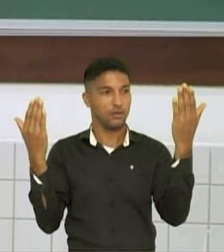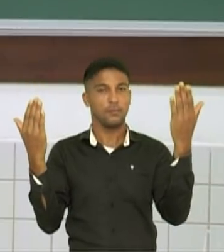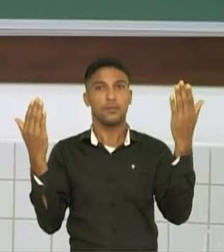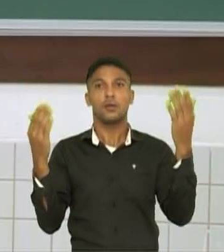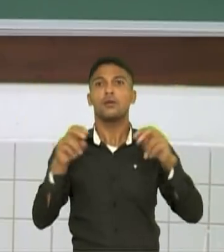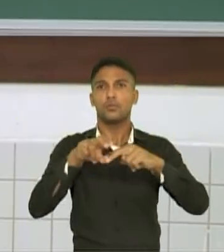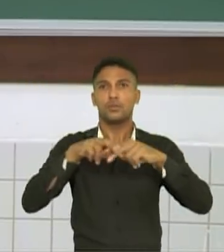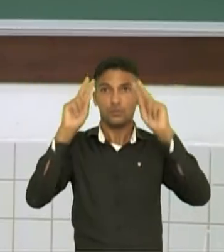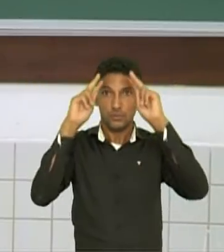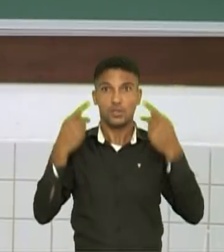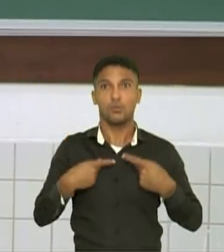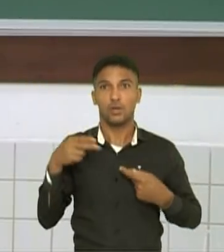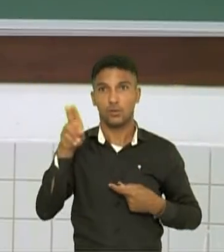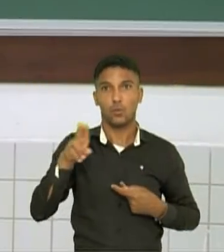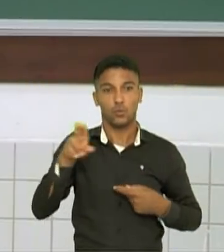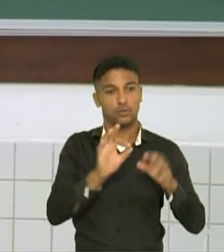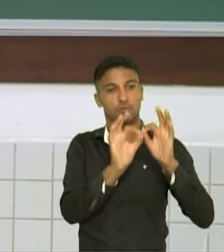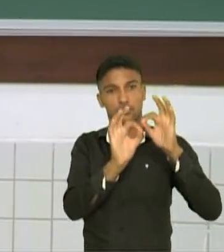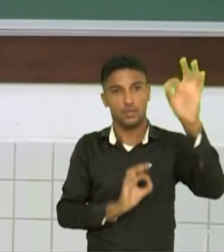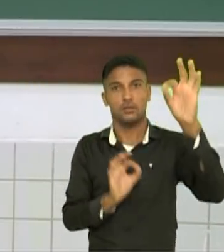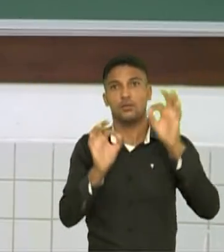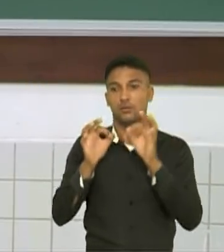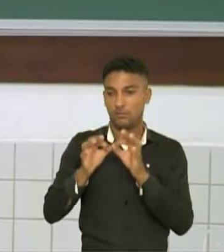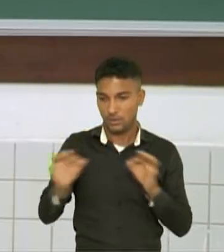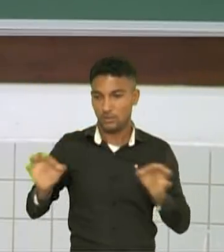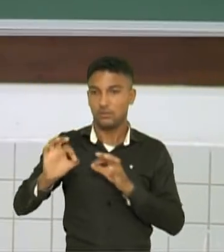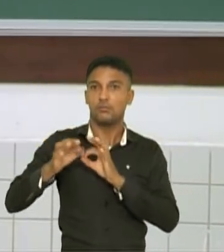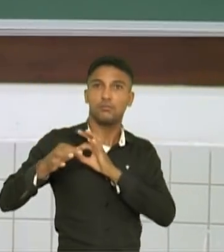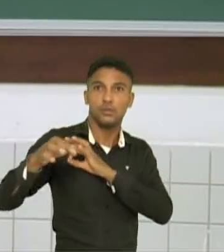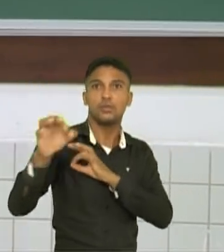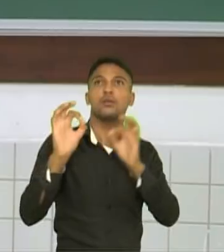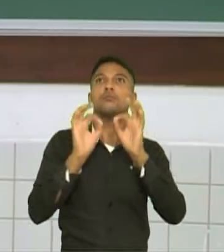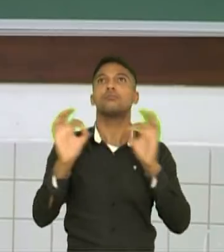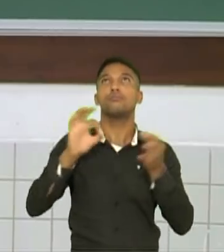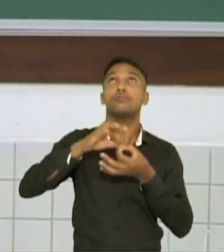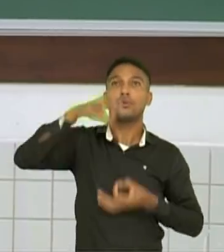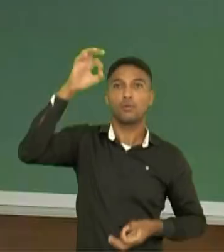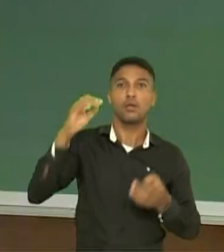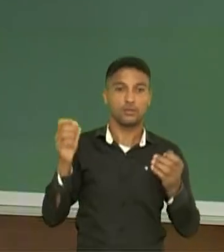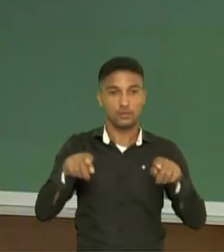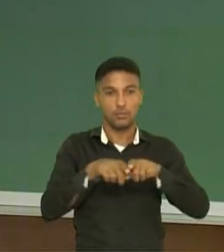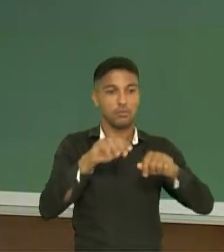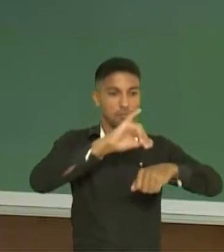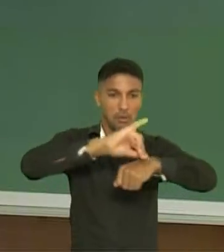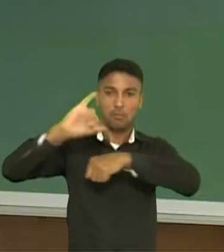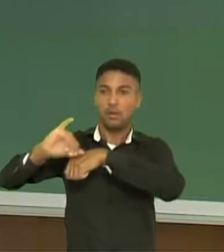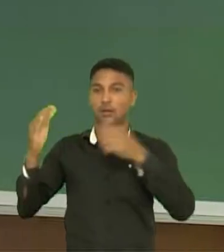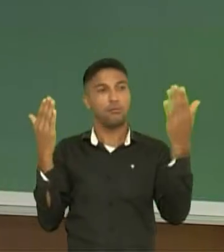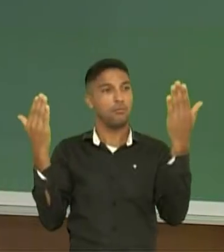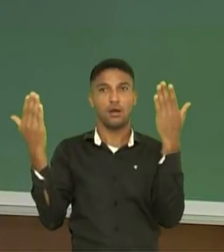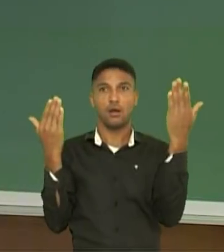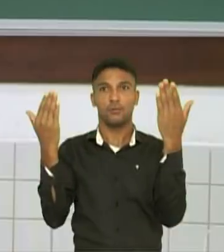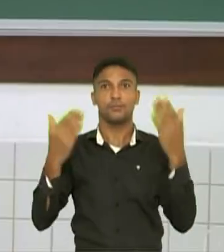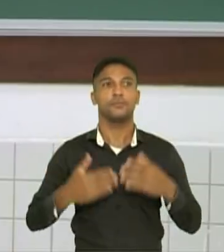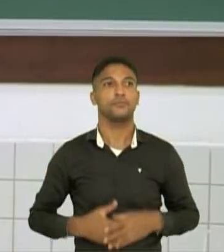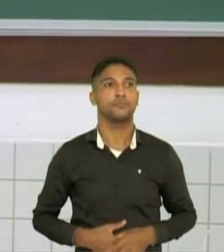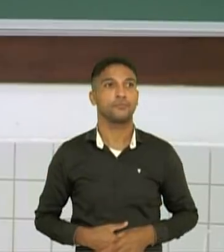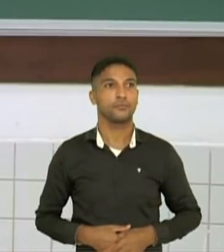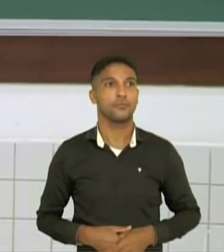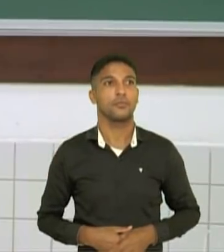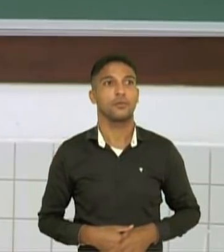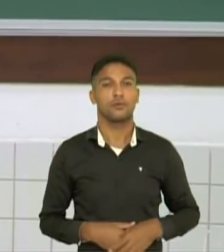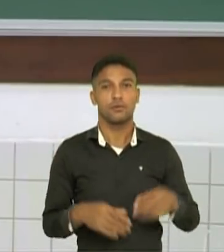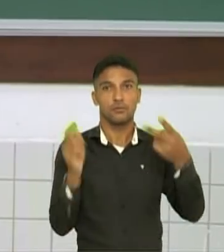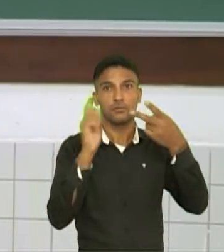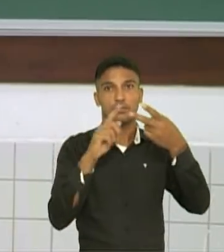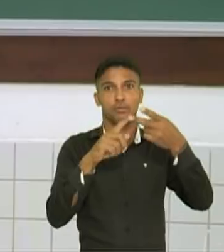por isso que é algo muito nosso, né, muito inato à nossa pessoa. As grandezas escalares e vetoriais, né, que são grandezas